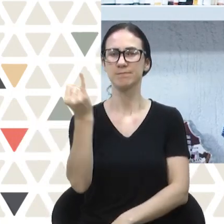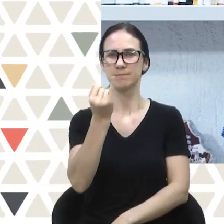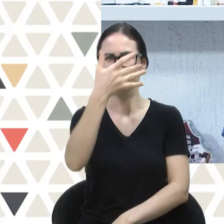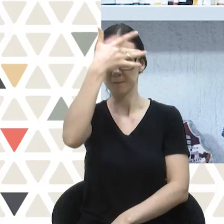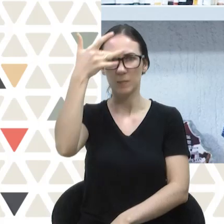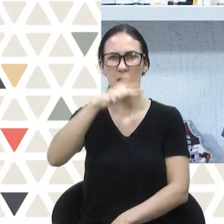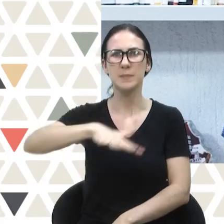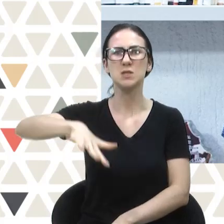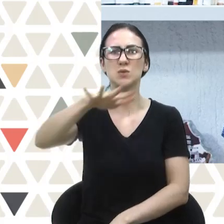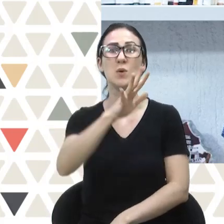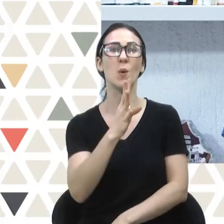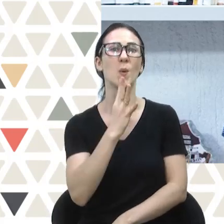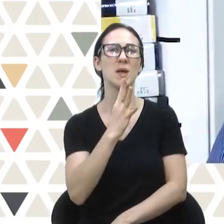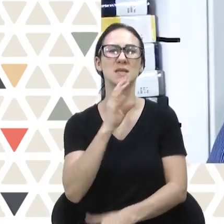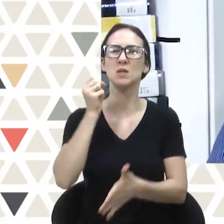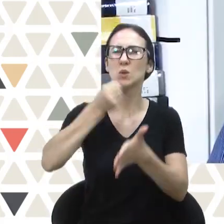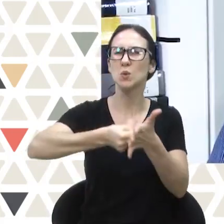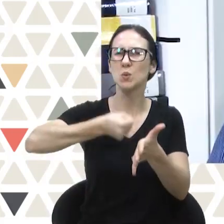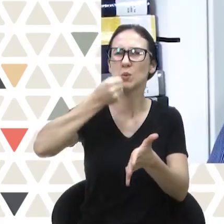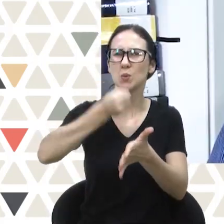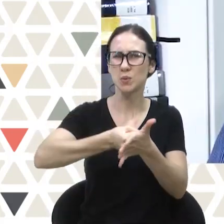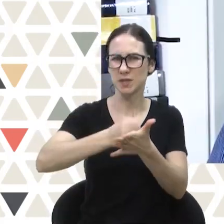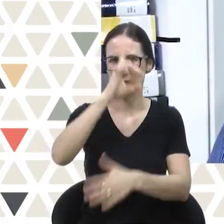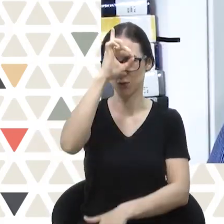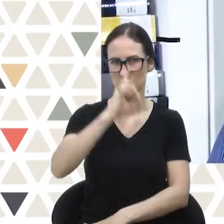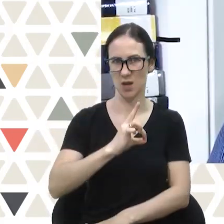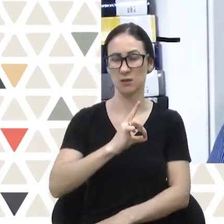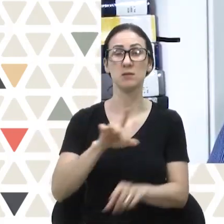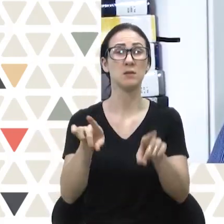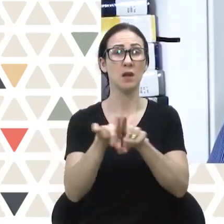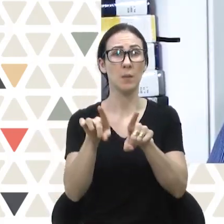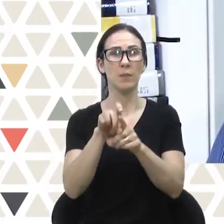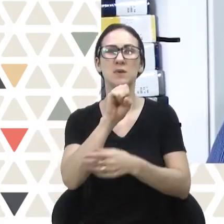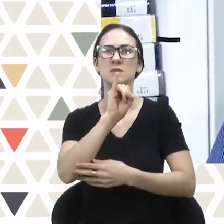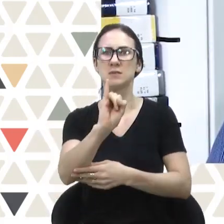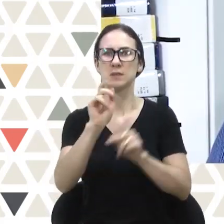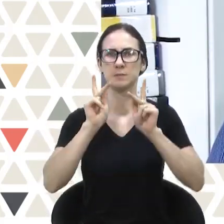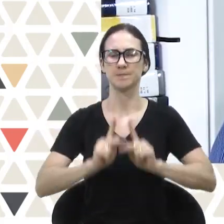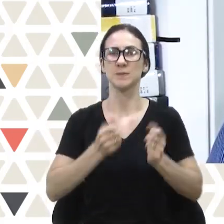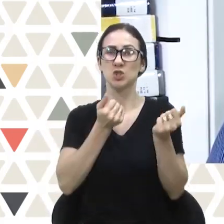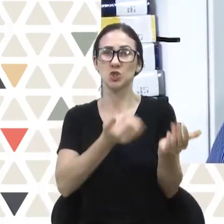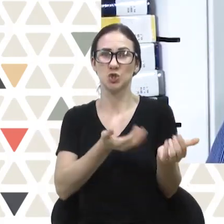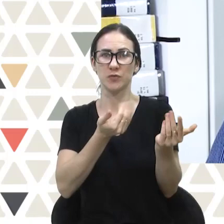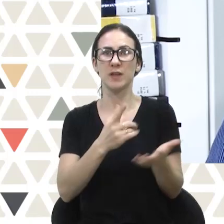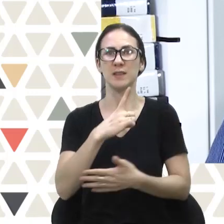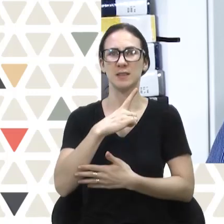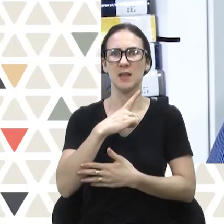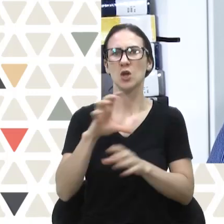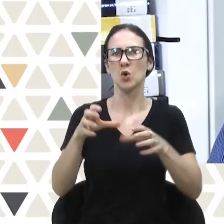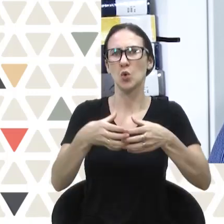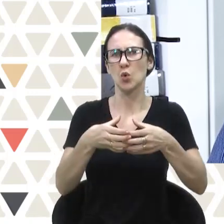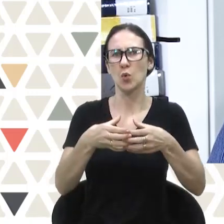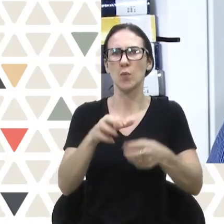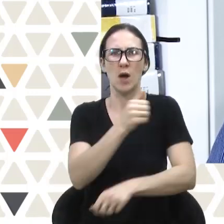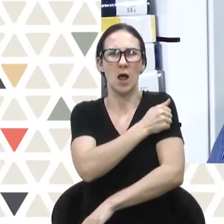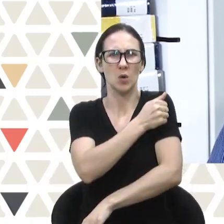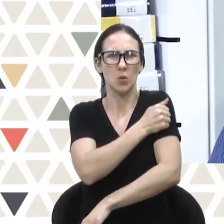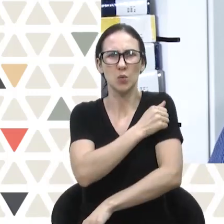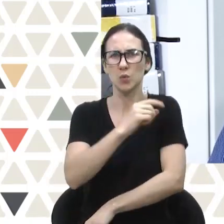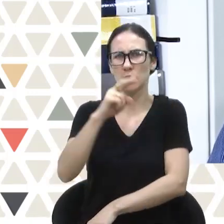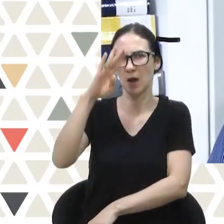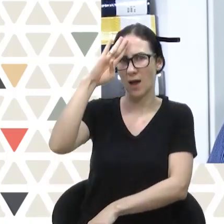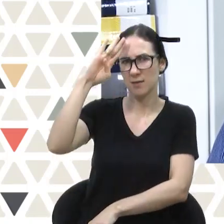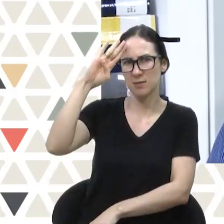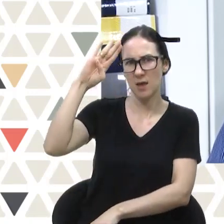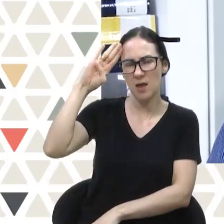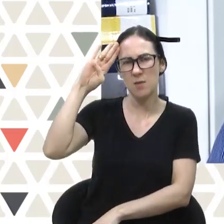sempre e lutem pelos seus direitos, assim como também temos, se a pessoa é jovem, temos um movimento estudantil, diretório acadêmico, grêmio